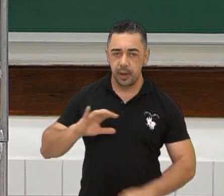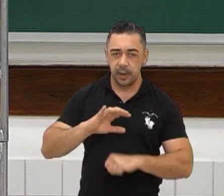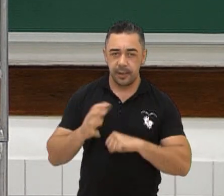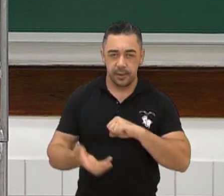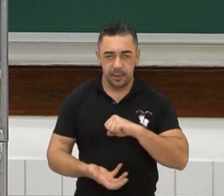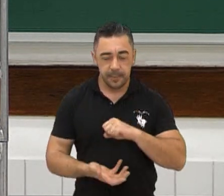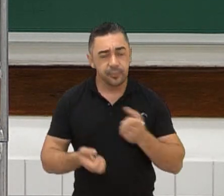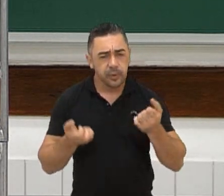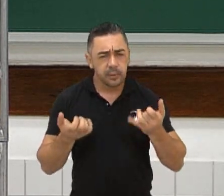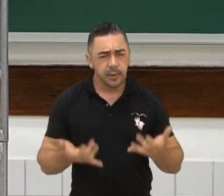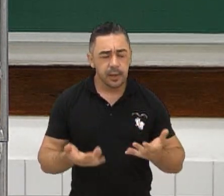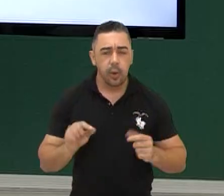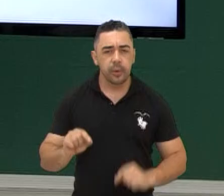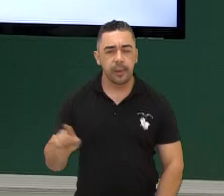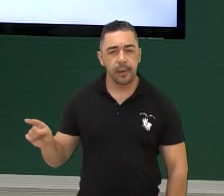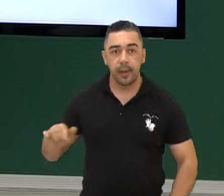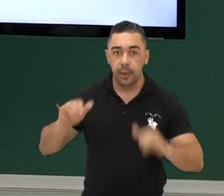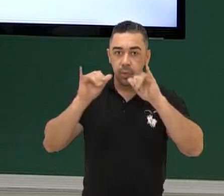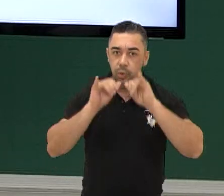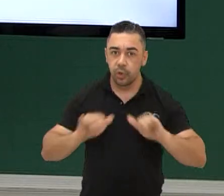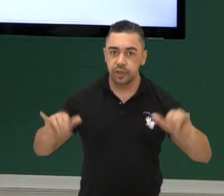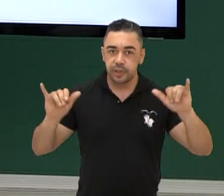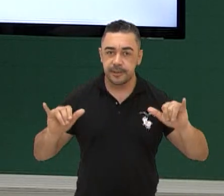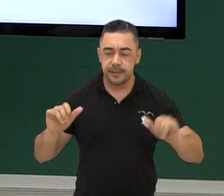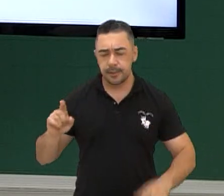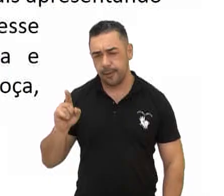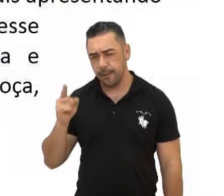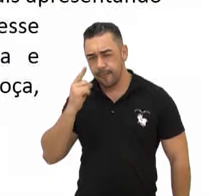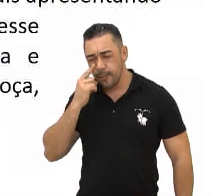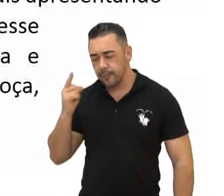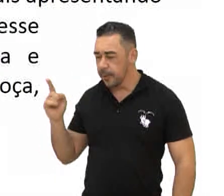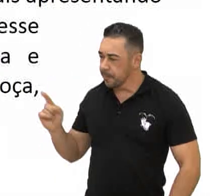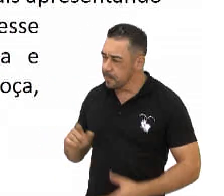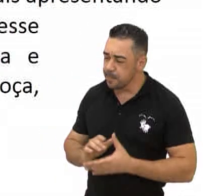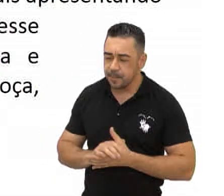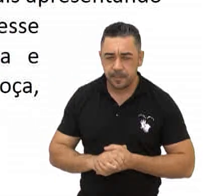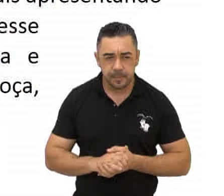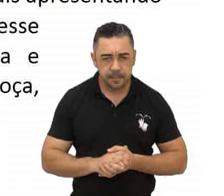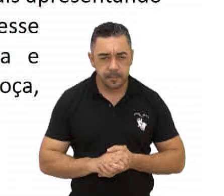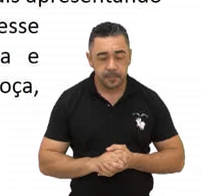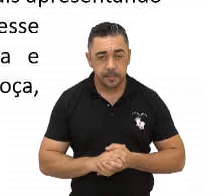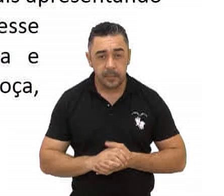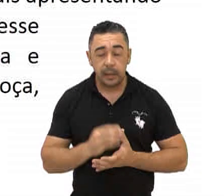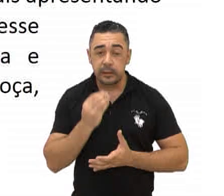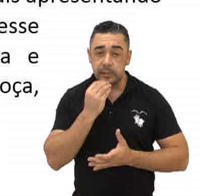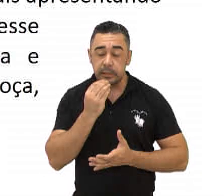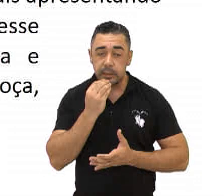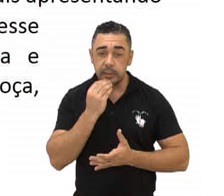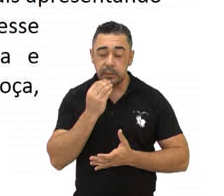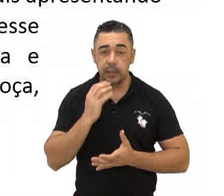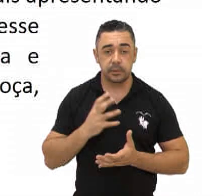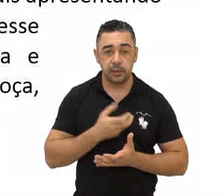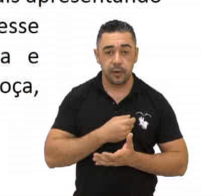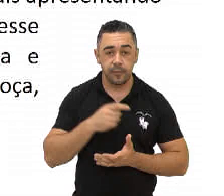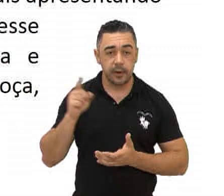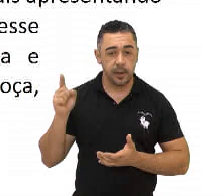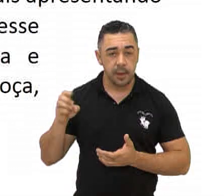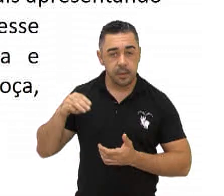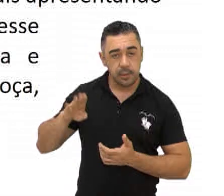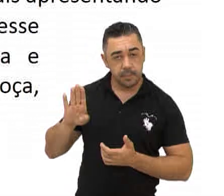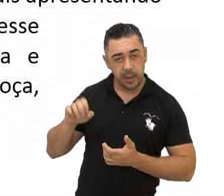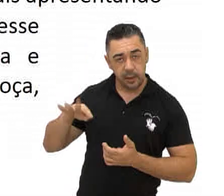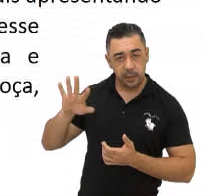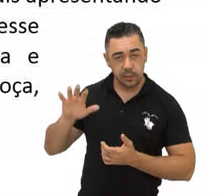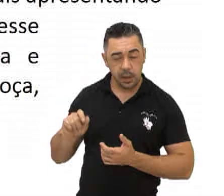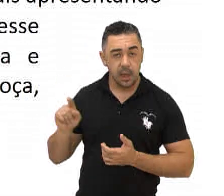Vamos começar lá com a nossa notícia do dia, gente. Vamos ver o que está dizendo aqui. A corrida para salvar Benta, filhote de queixada, vítima